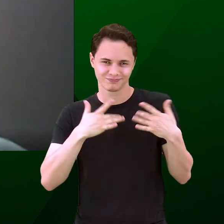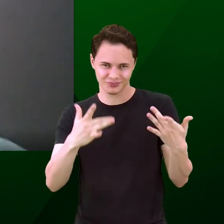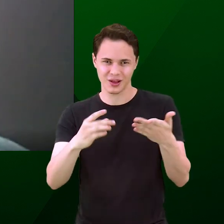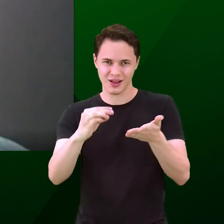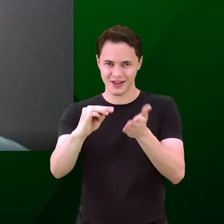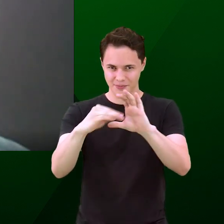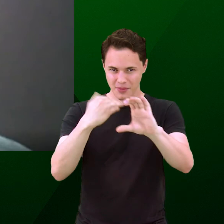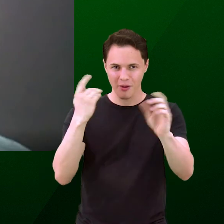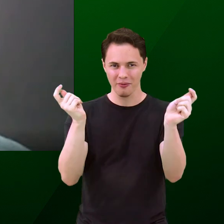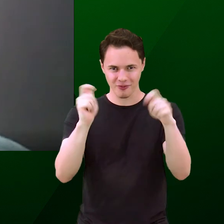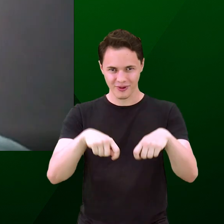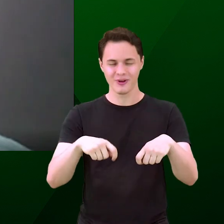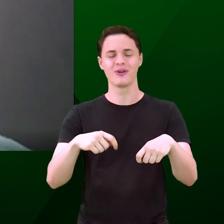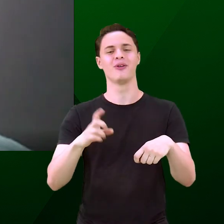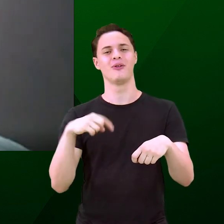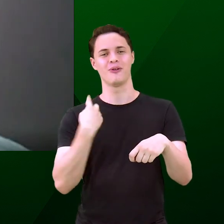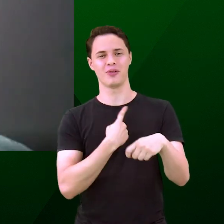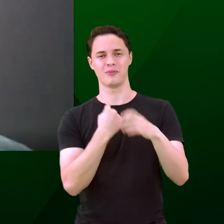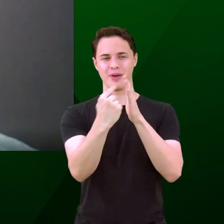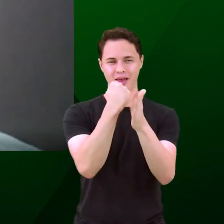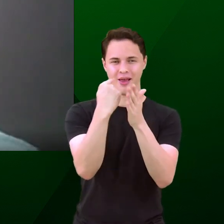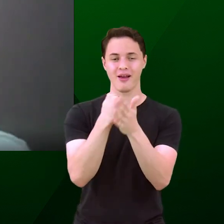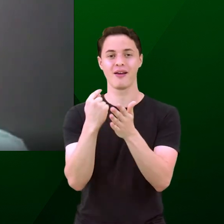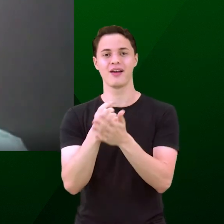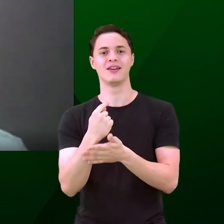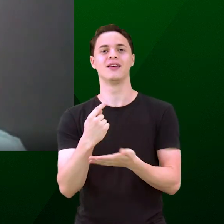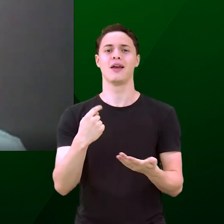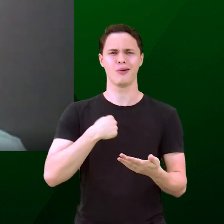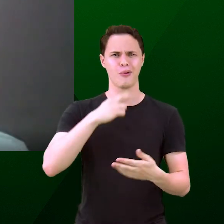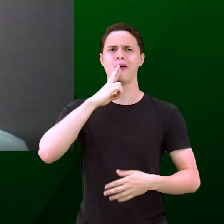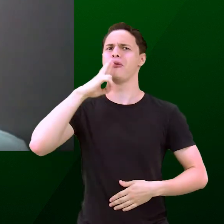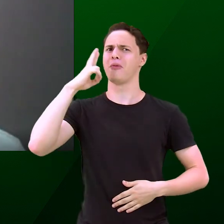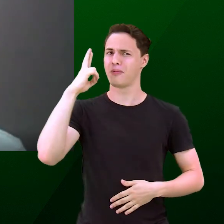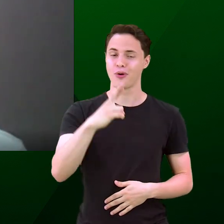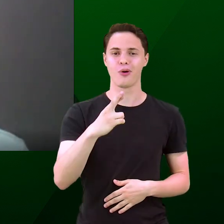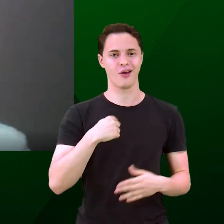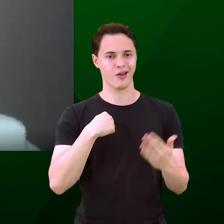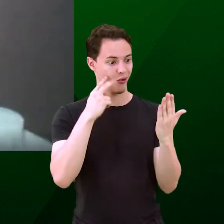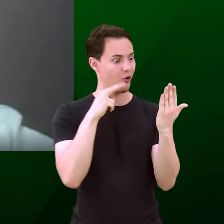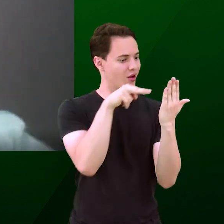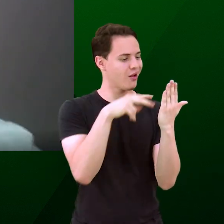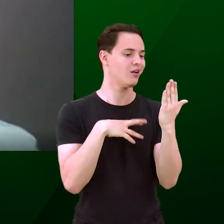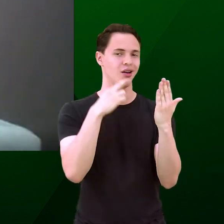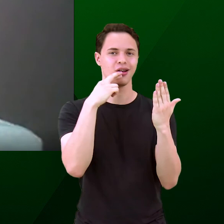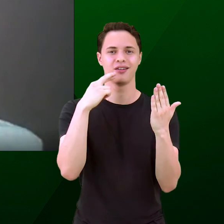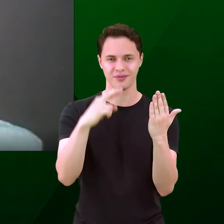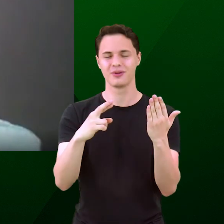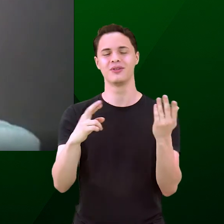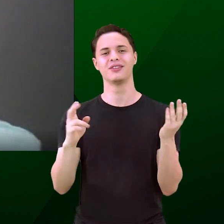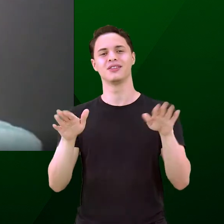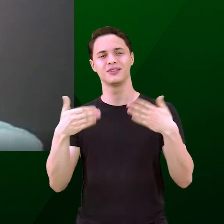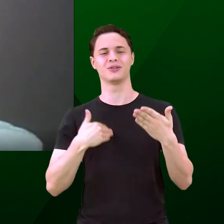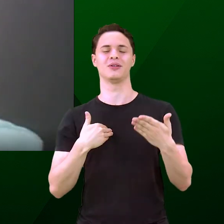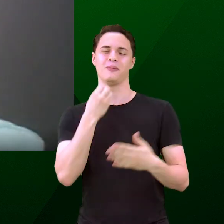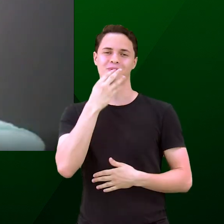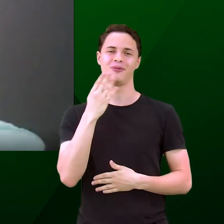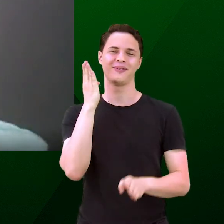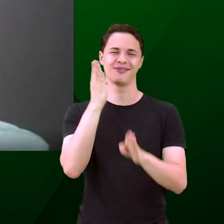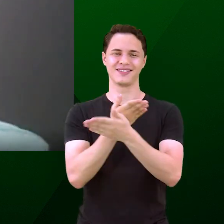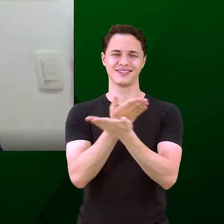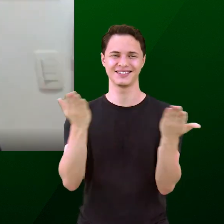pé, que essa energia ela não vai para o teu quadril. Ó. Tem ela é dissipada em outro local aqui, então ela